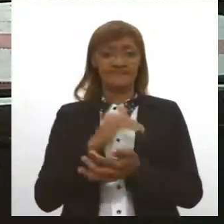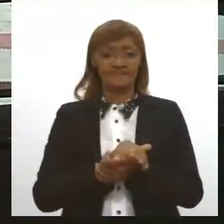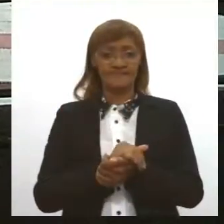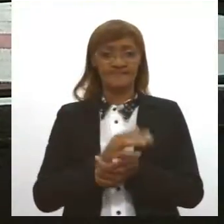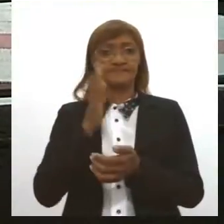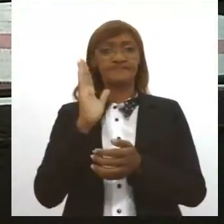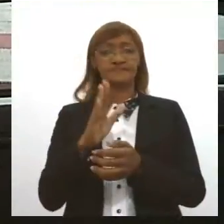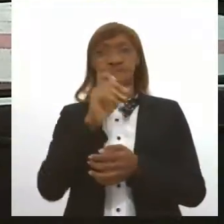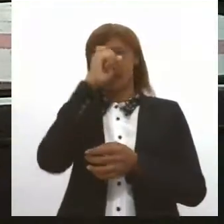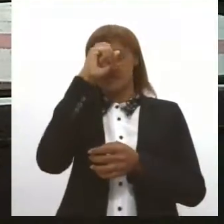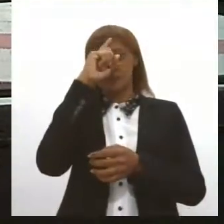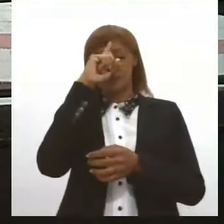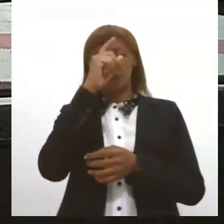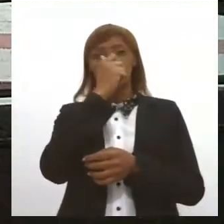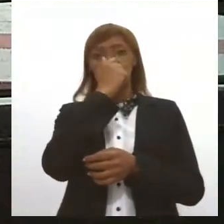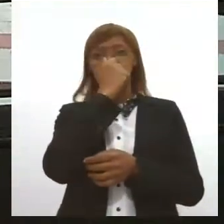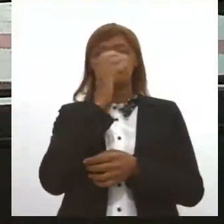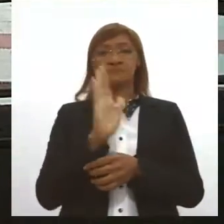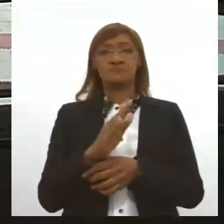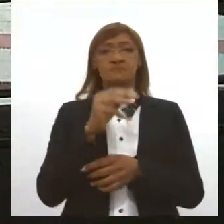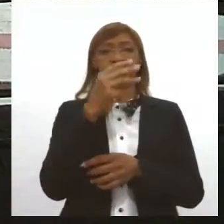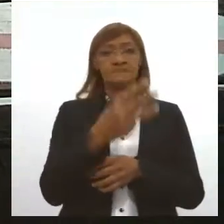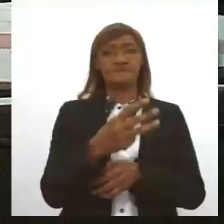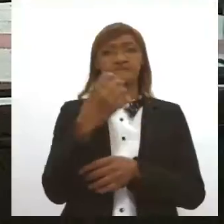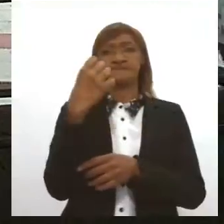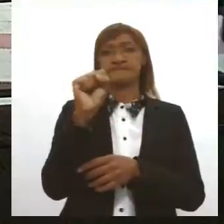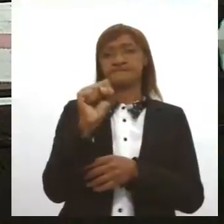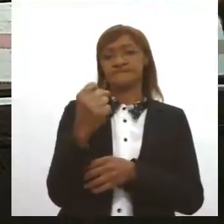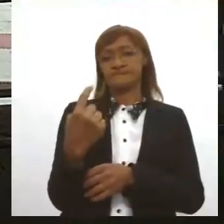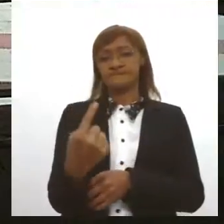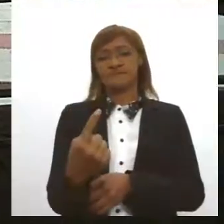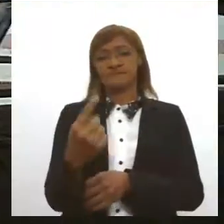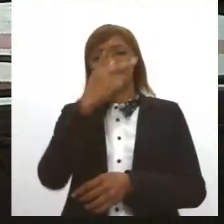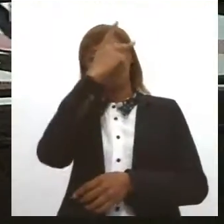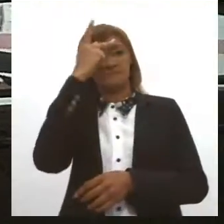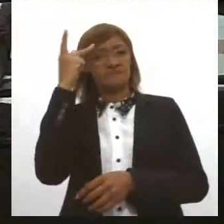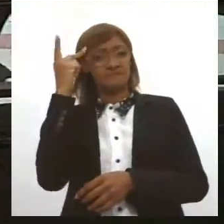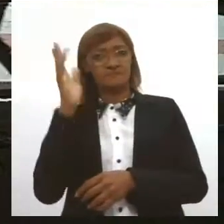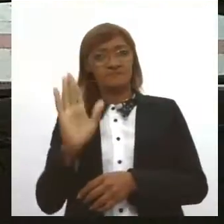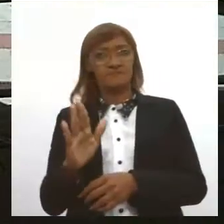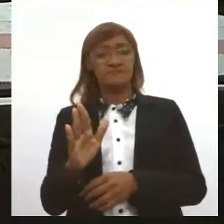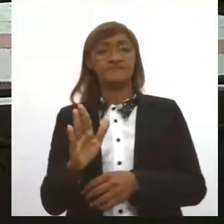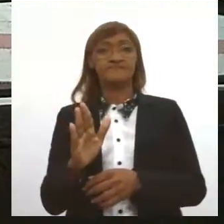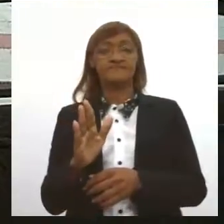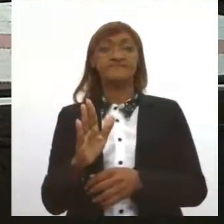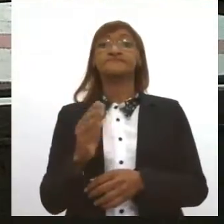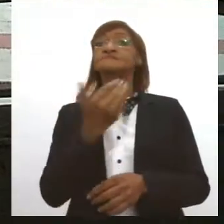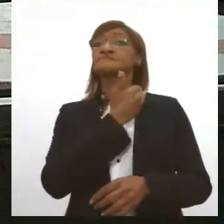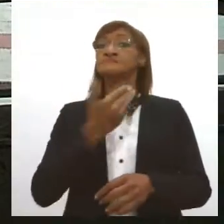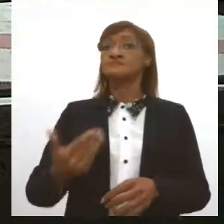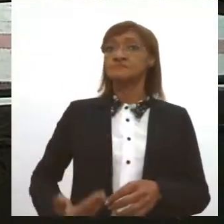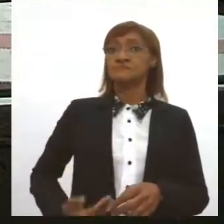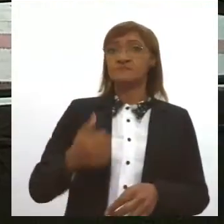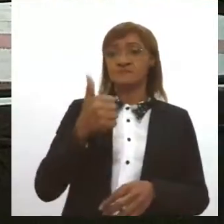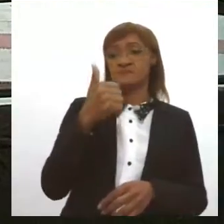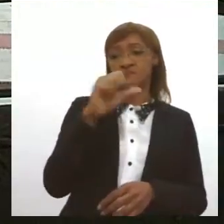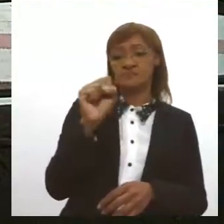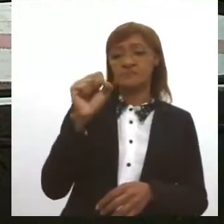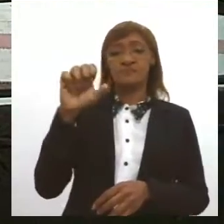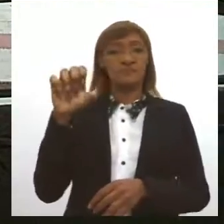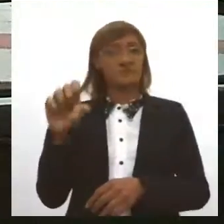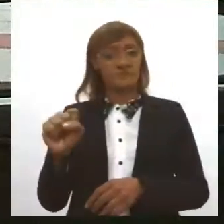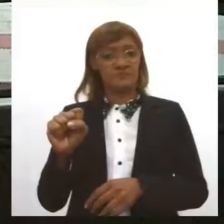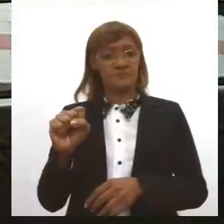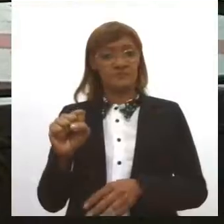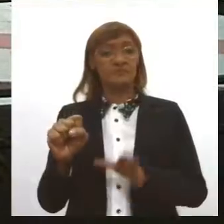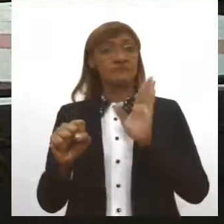dos hospitais, estão internados 381 pacientes, sendo que no serviço público são 188. Já